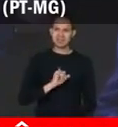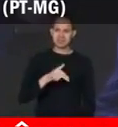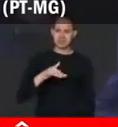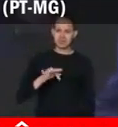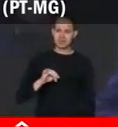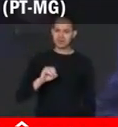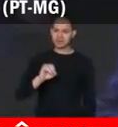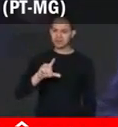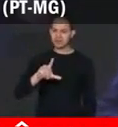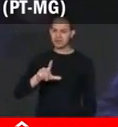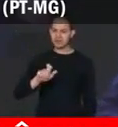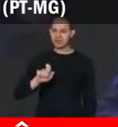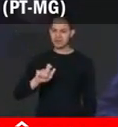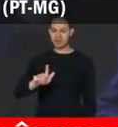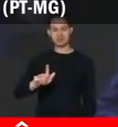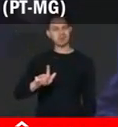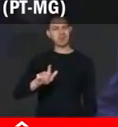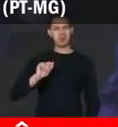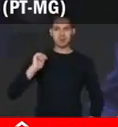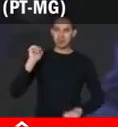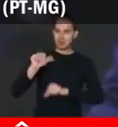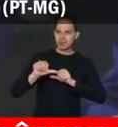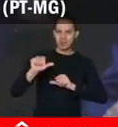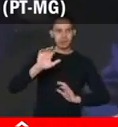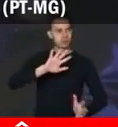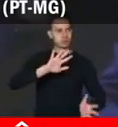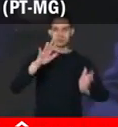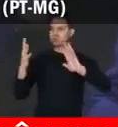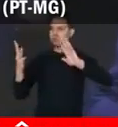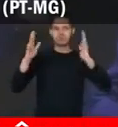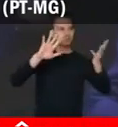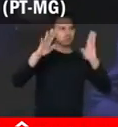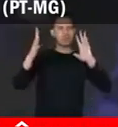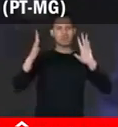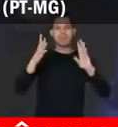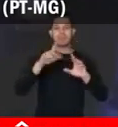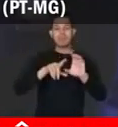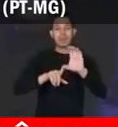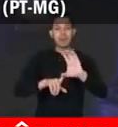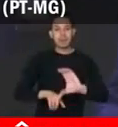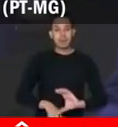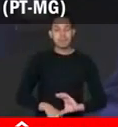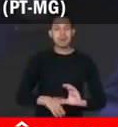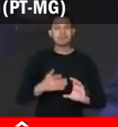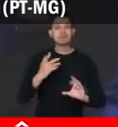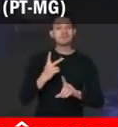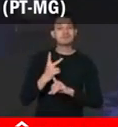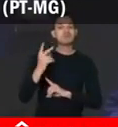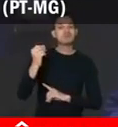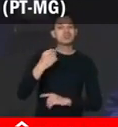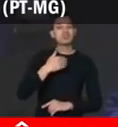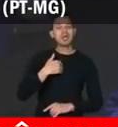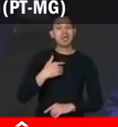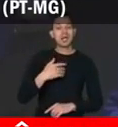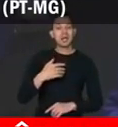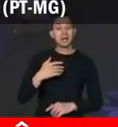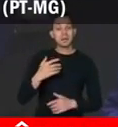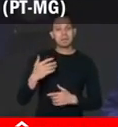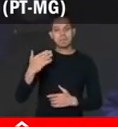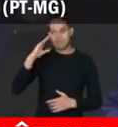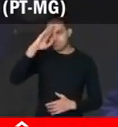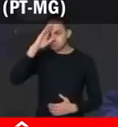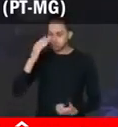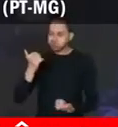seja, vai se modificando o regimento conforme se queira ganhar a tese do governo Bolsonaro nessa casa. E